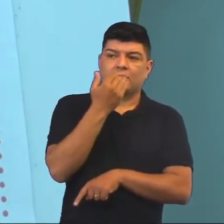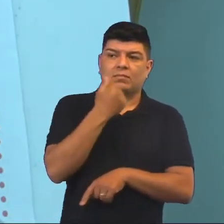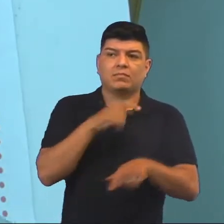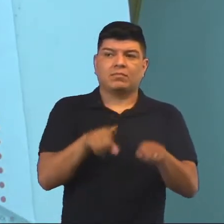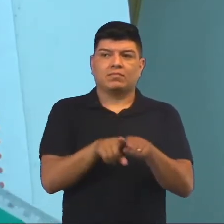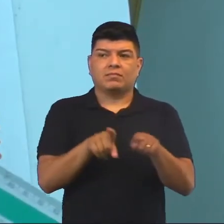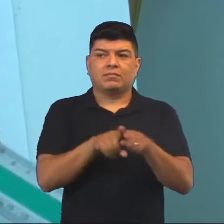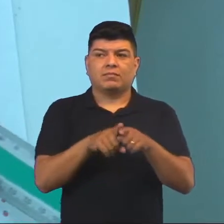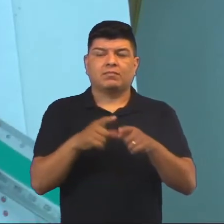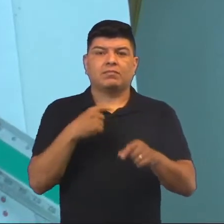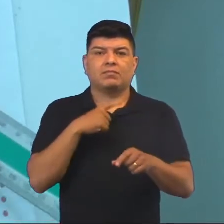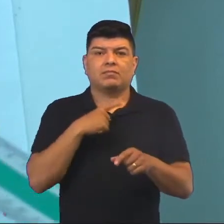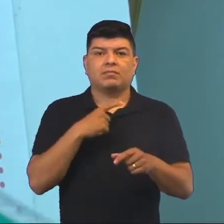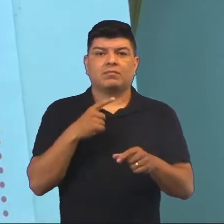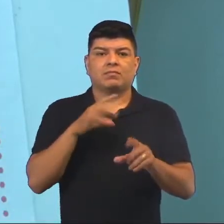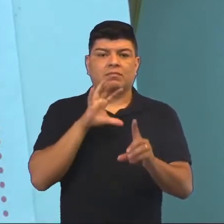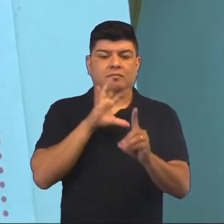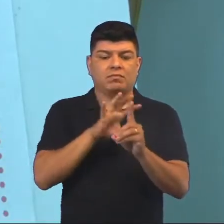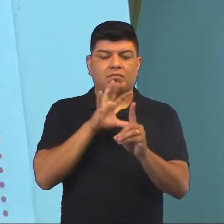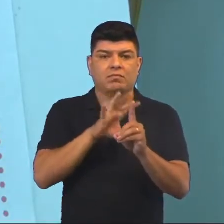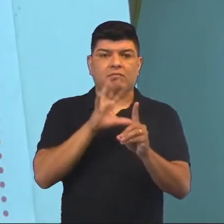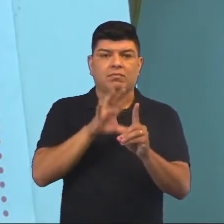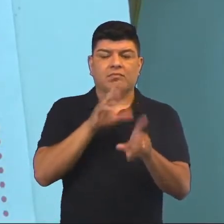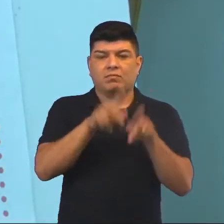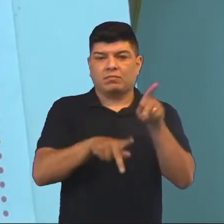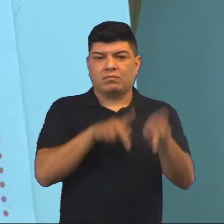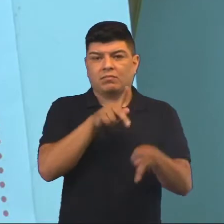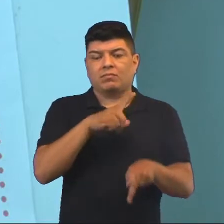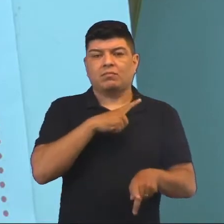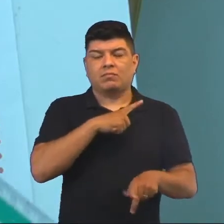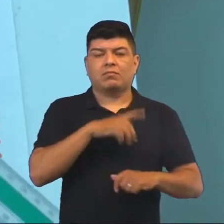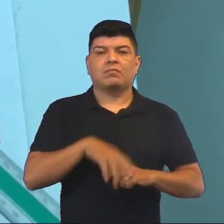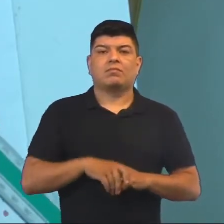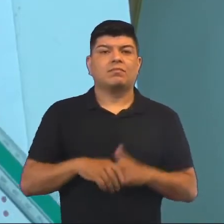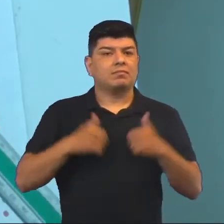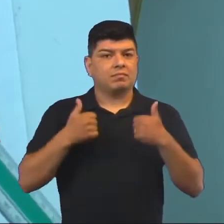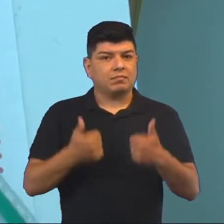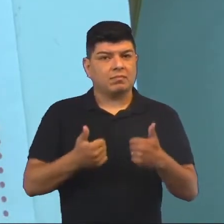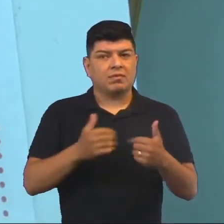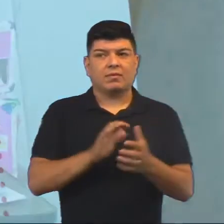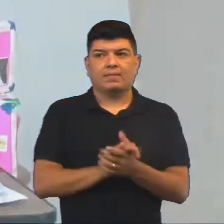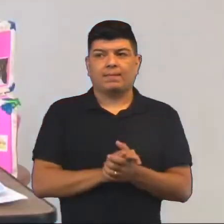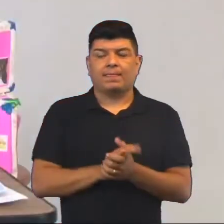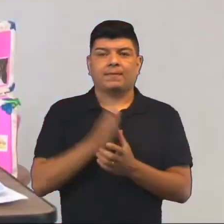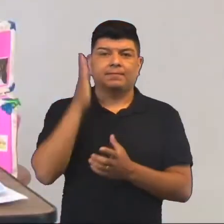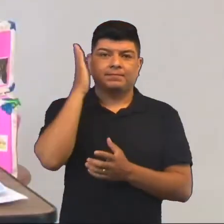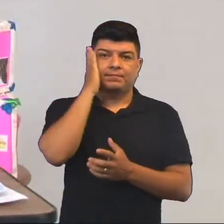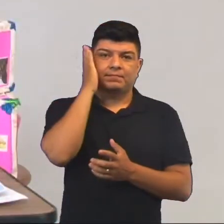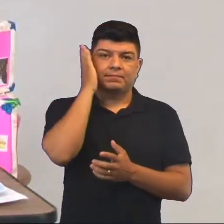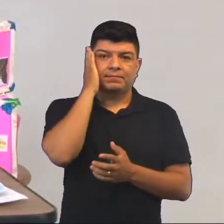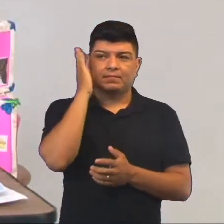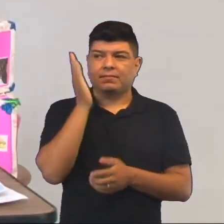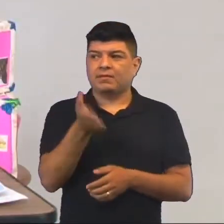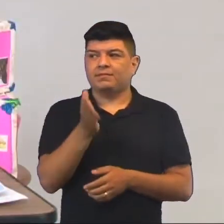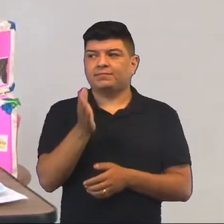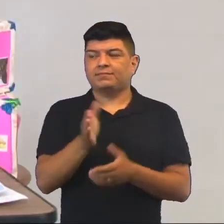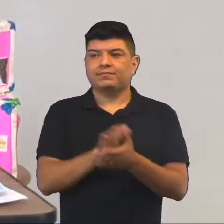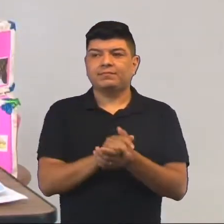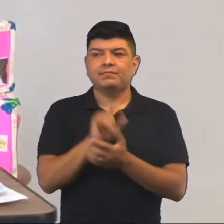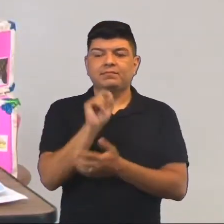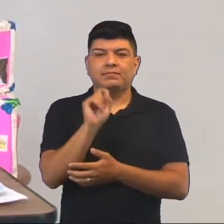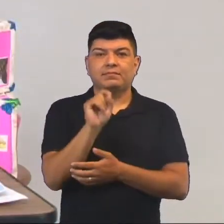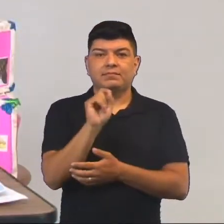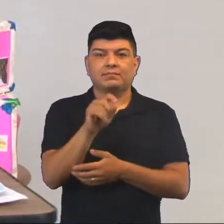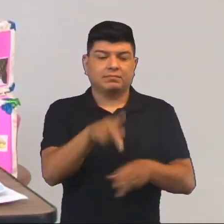alimentação, que recebeu muita influência desses povos. Muito bem, nós já sabemos então